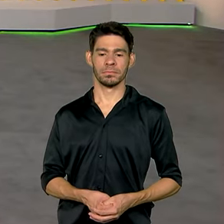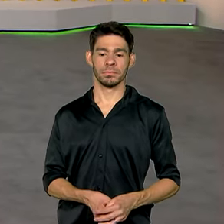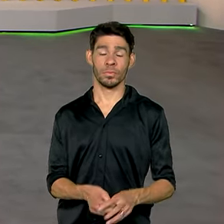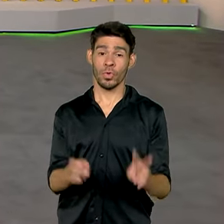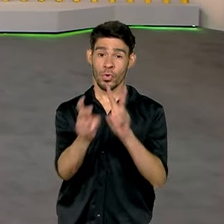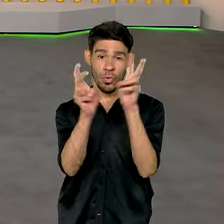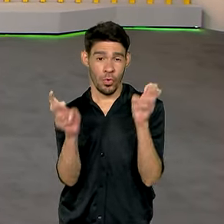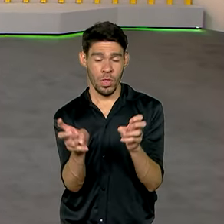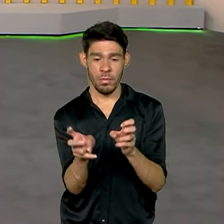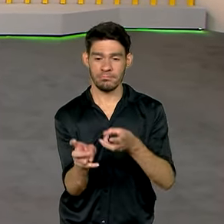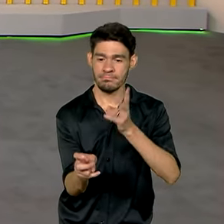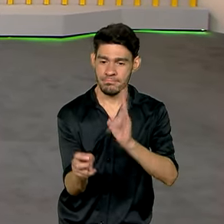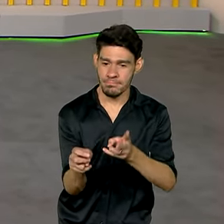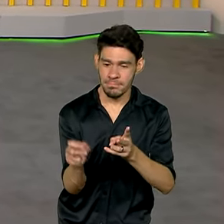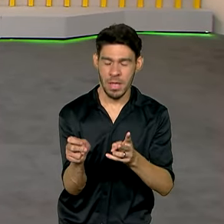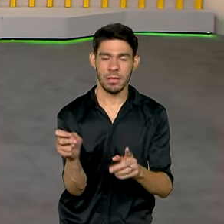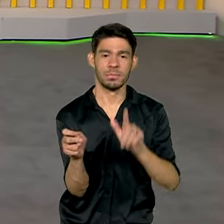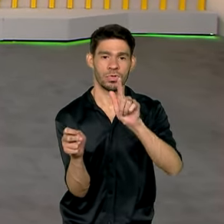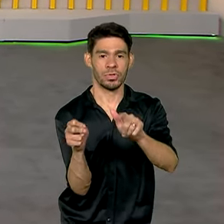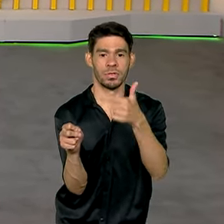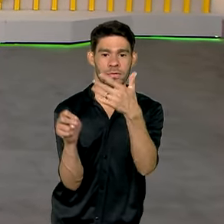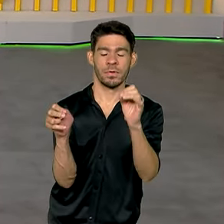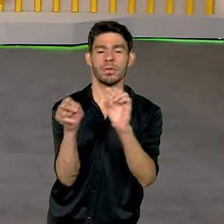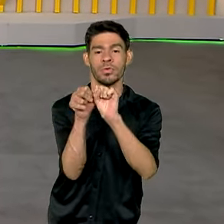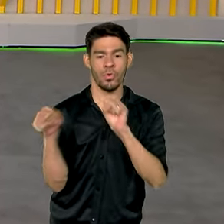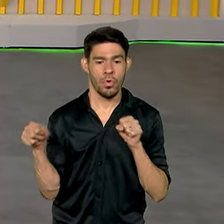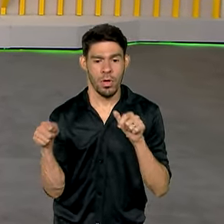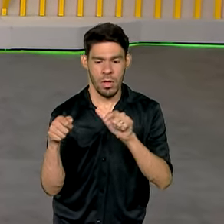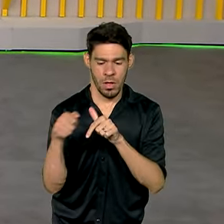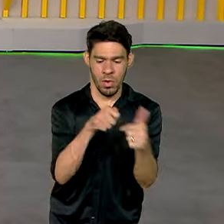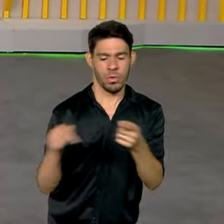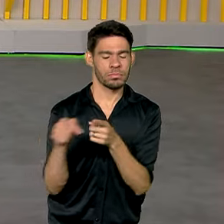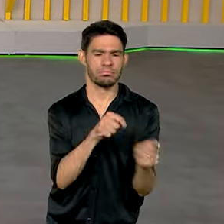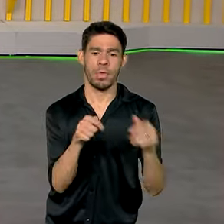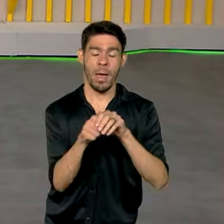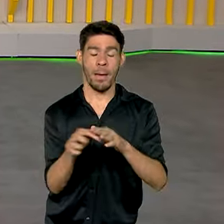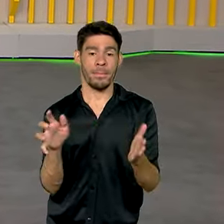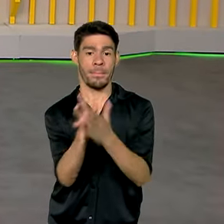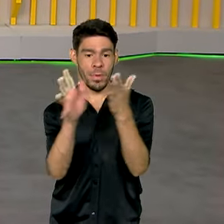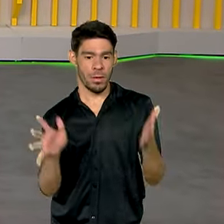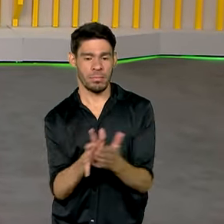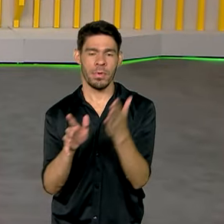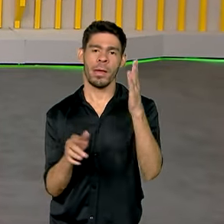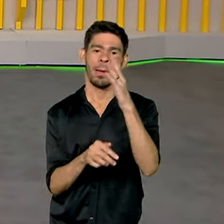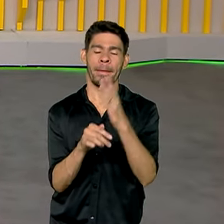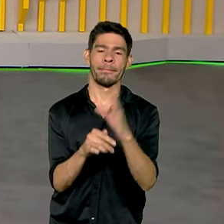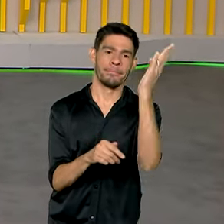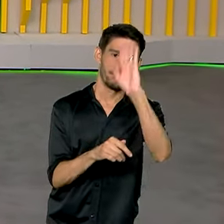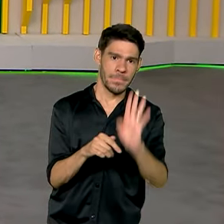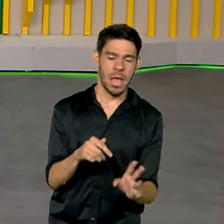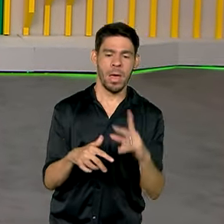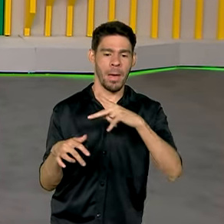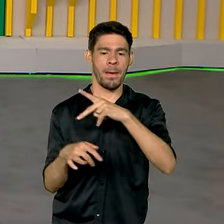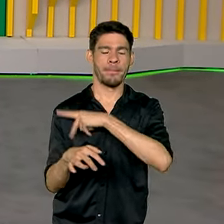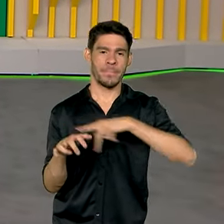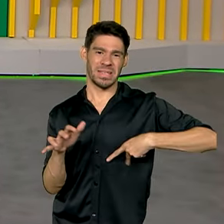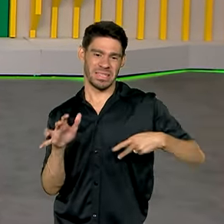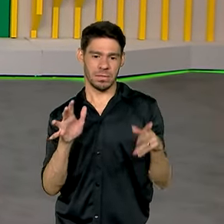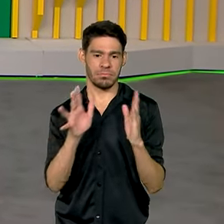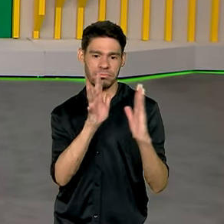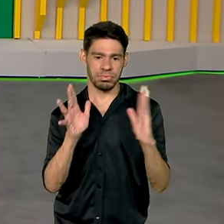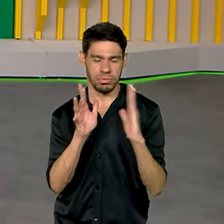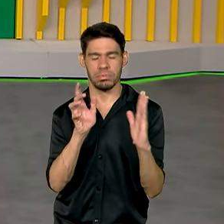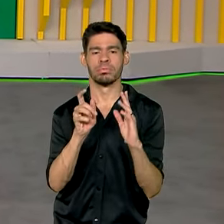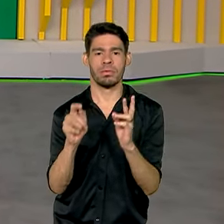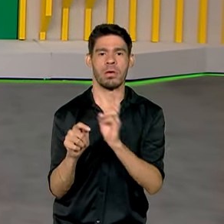Um dos temas permanentes do G20 é o combate à pobreza. O Brasil, como presidente temporário do grupo, é responsável pela agenda